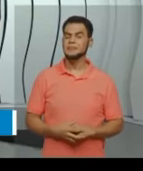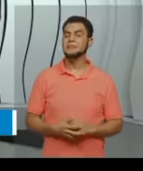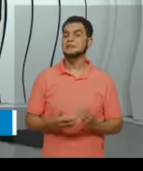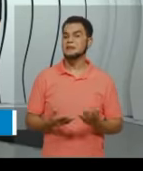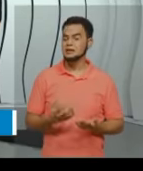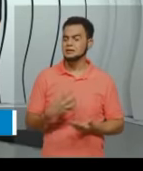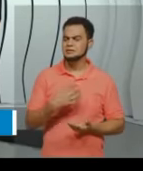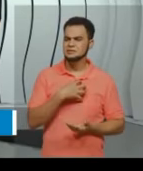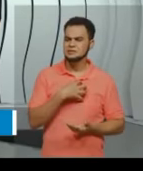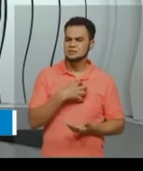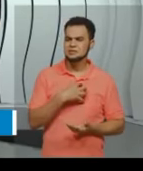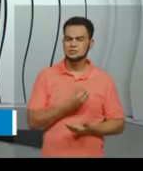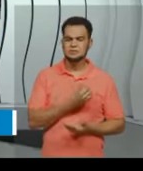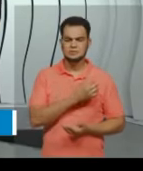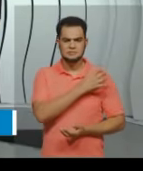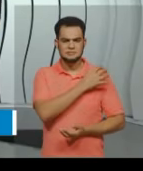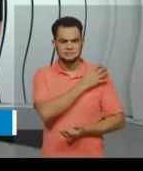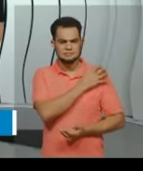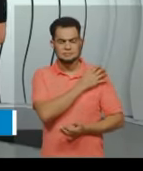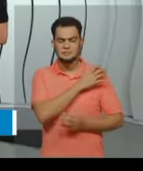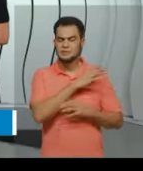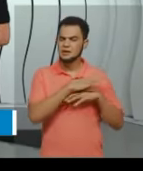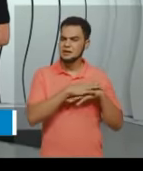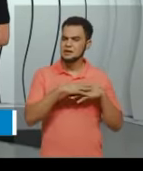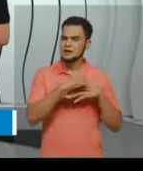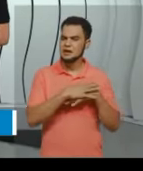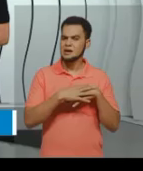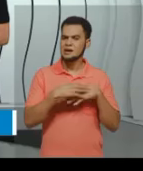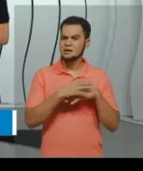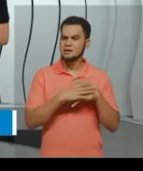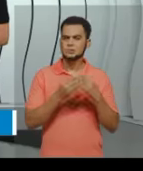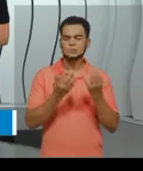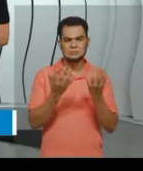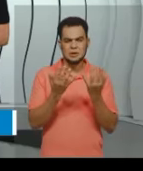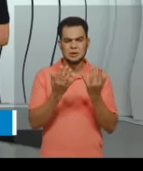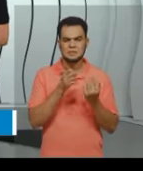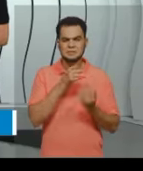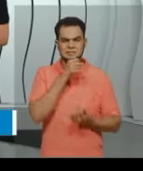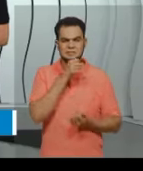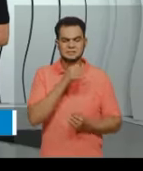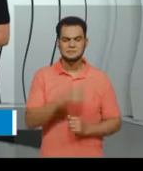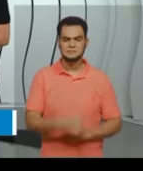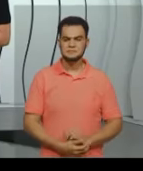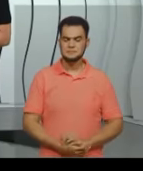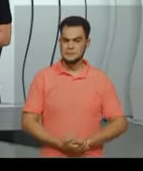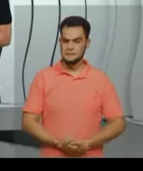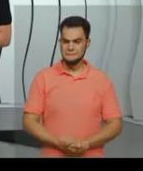o calor, o carinho de uma mão enrugada.